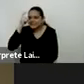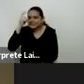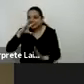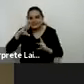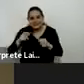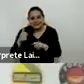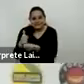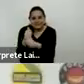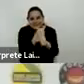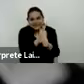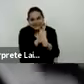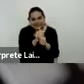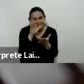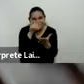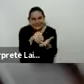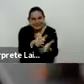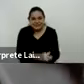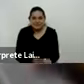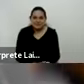logo. Tá, obrigada.